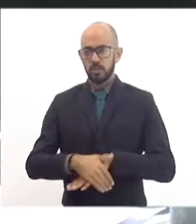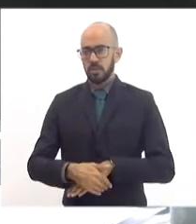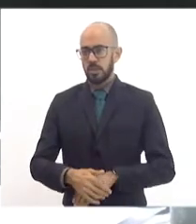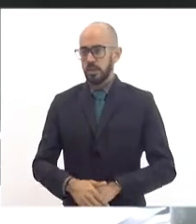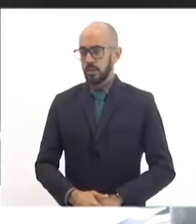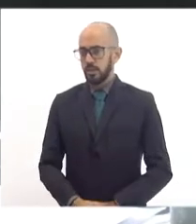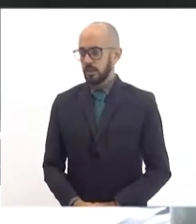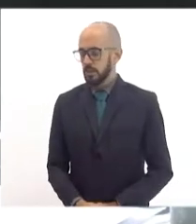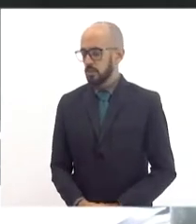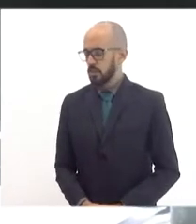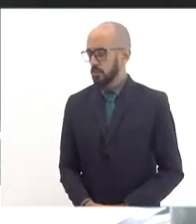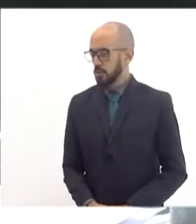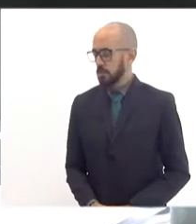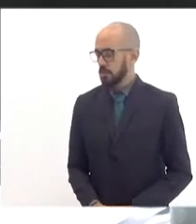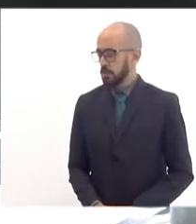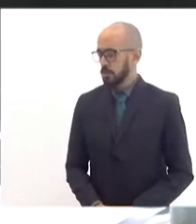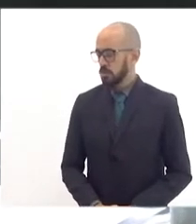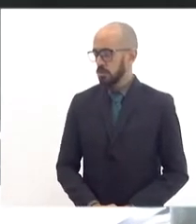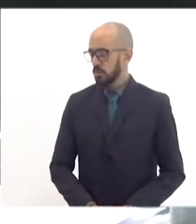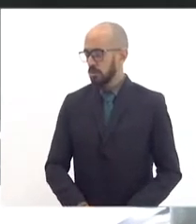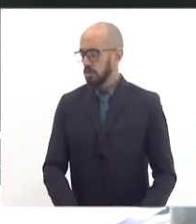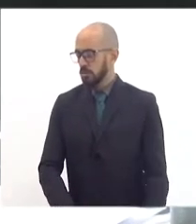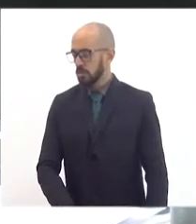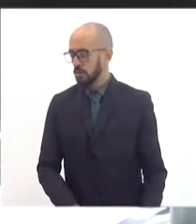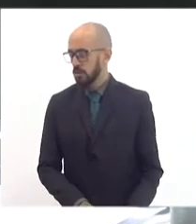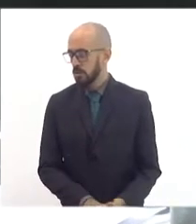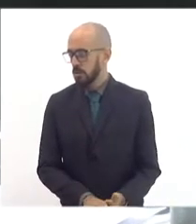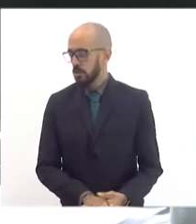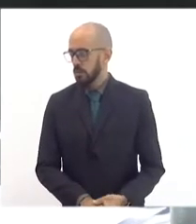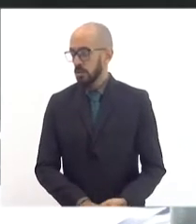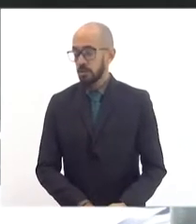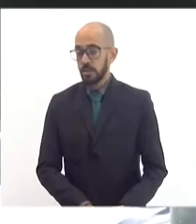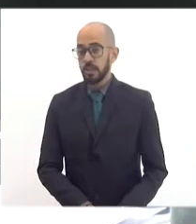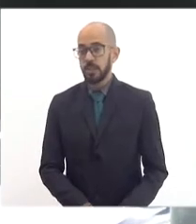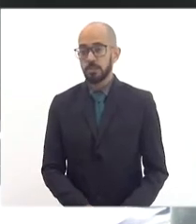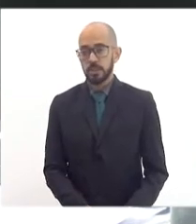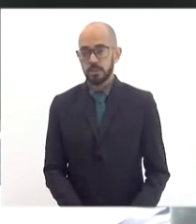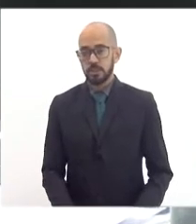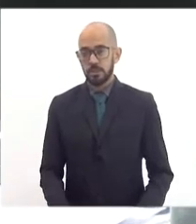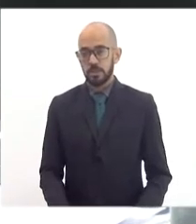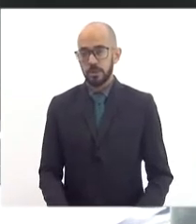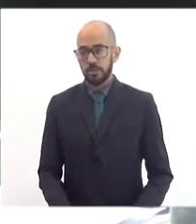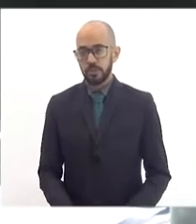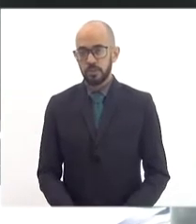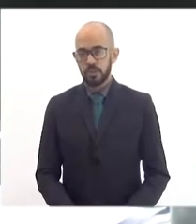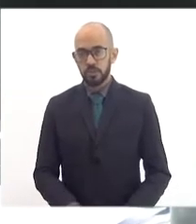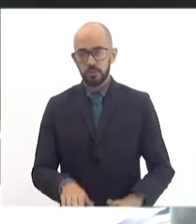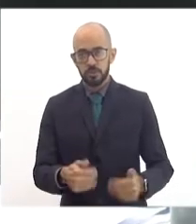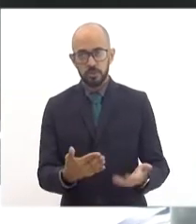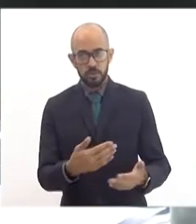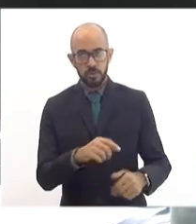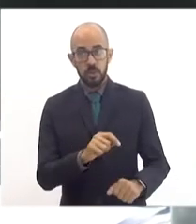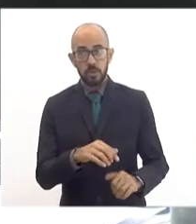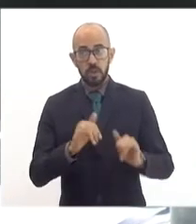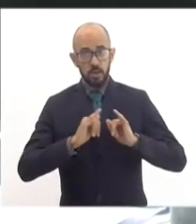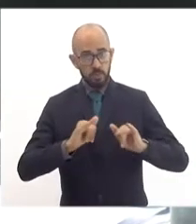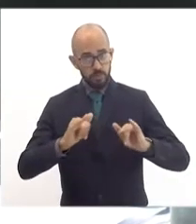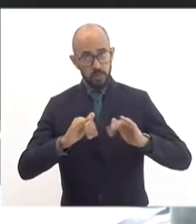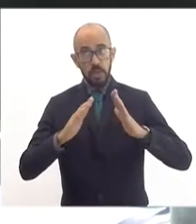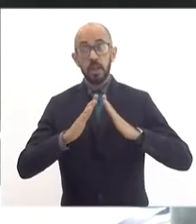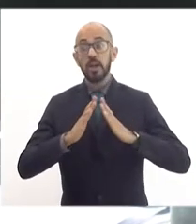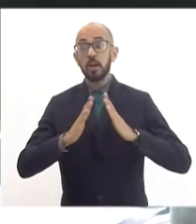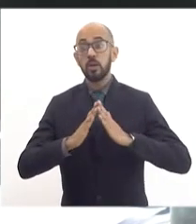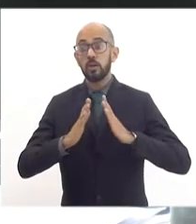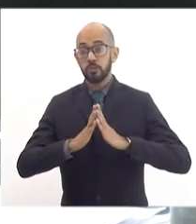gostar... Então, essa infraestrutura aqui, viu, Orlando? Avisa em casa que O senhor não